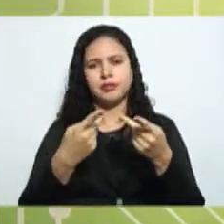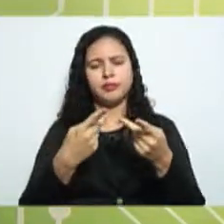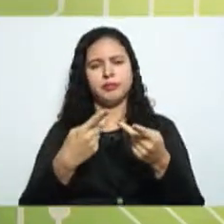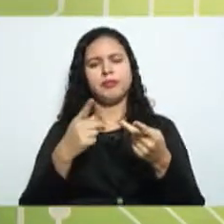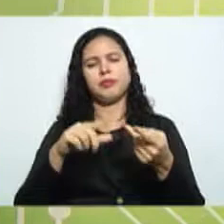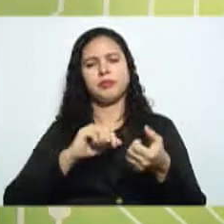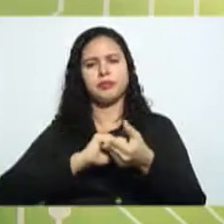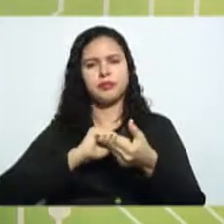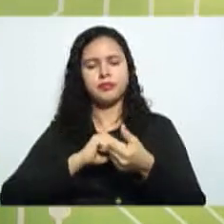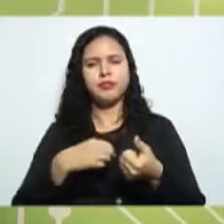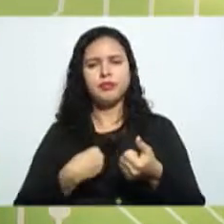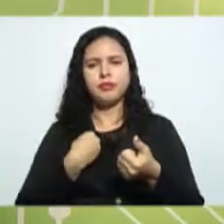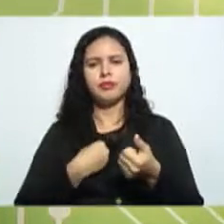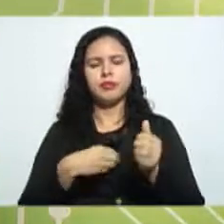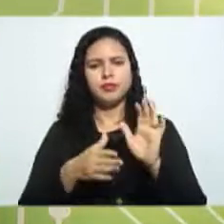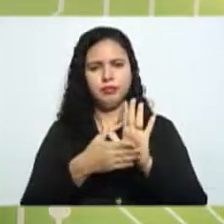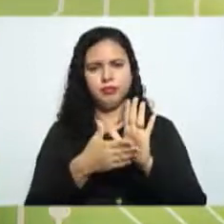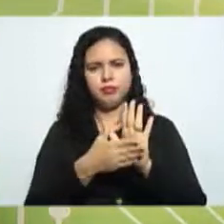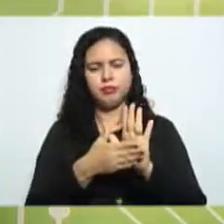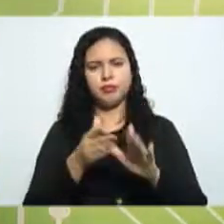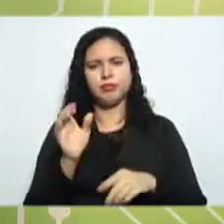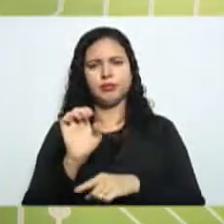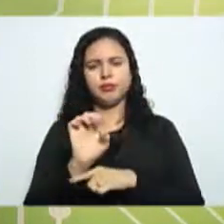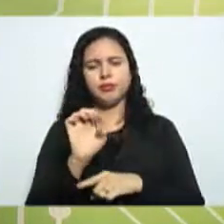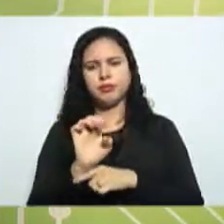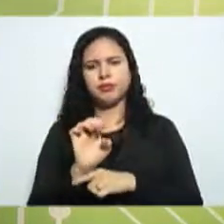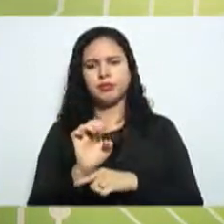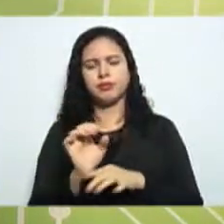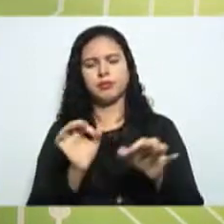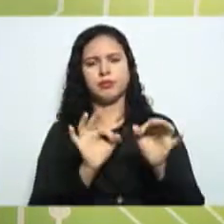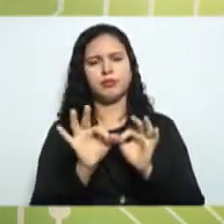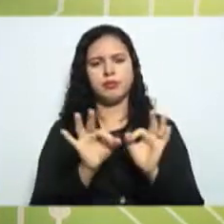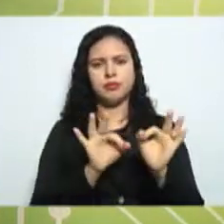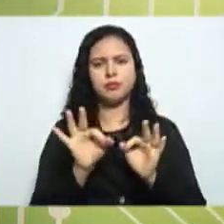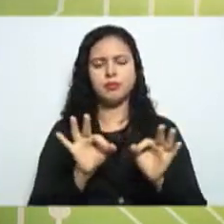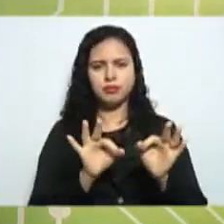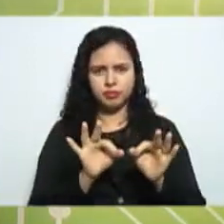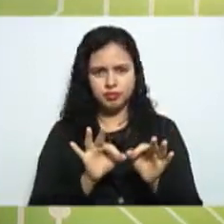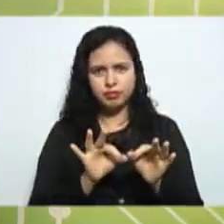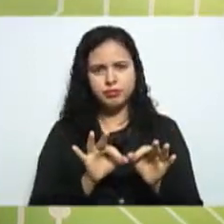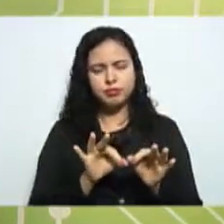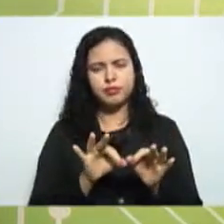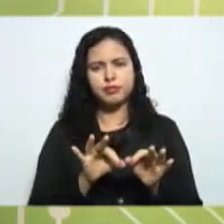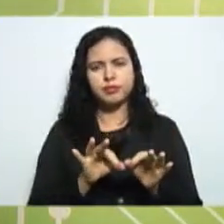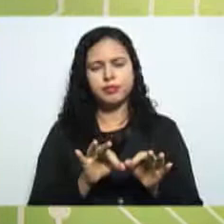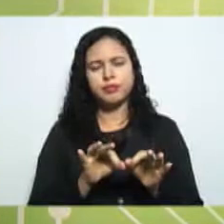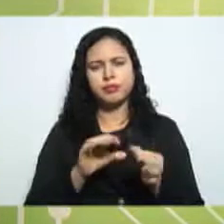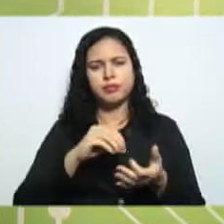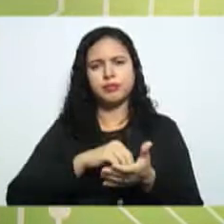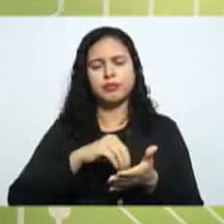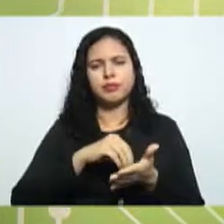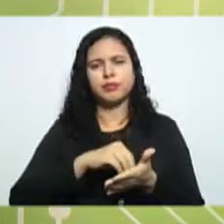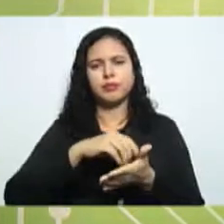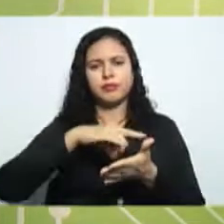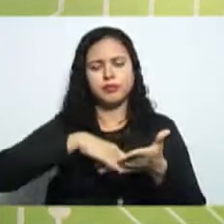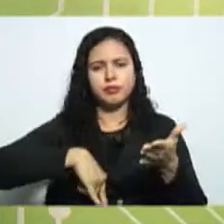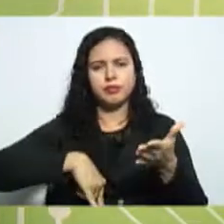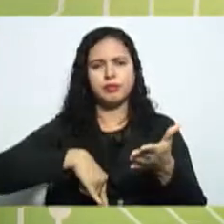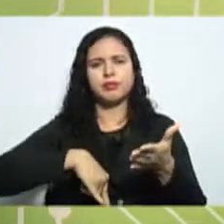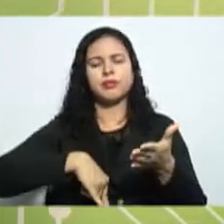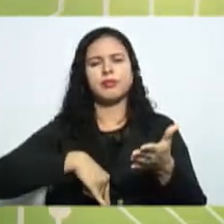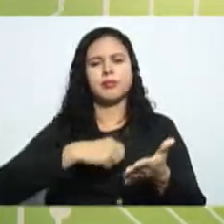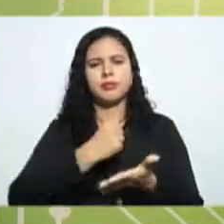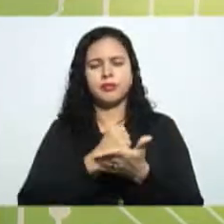envolvido? Você quer falar do papel do Estado, de regularizar as questões da falta de papéis que a gente fala, às vezes, da falta